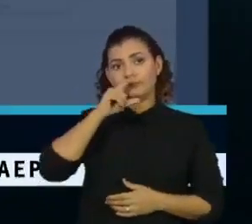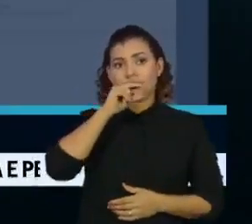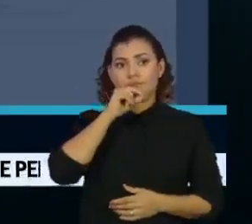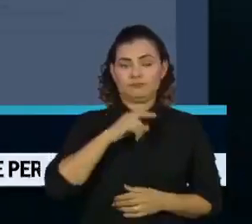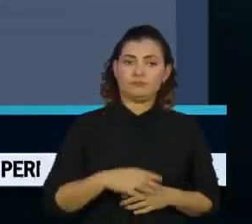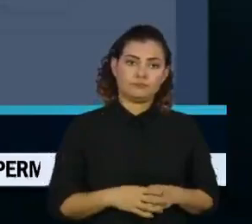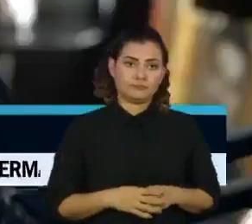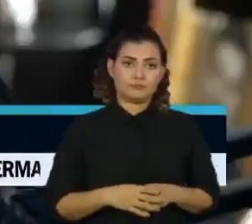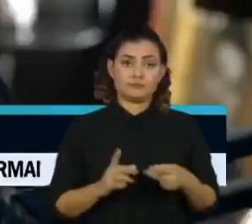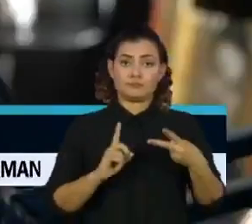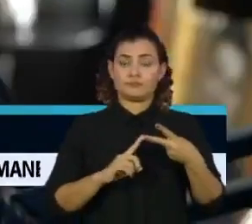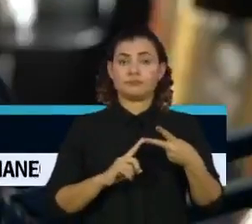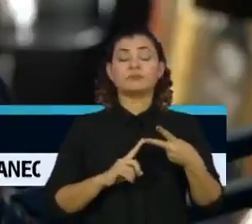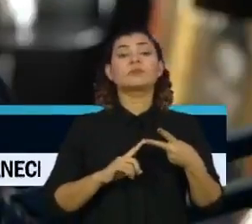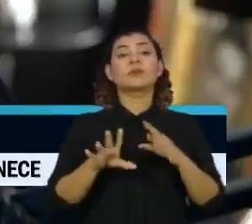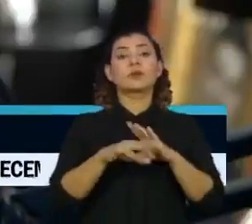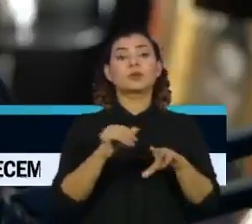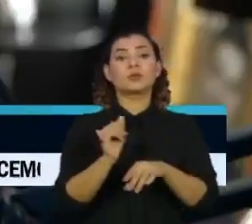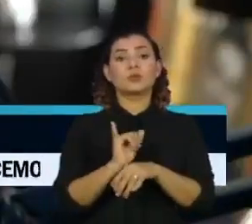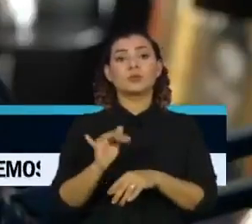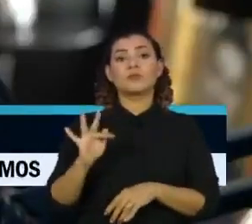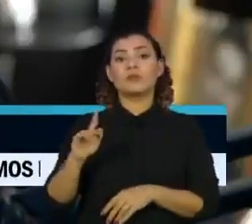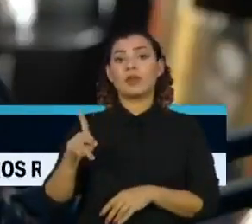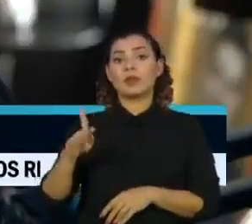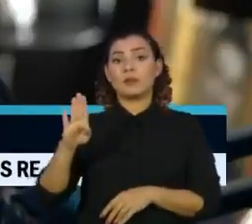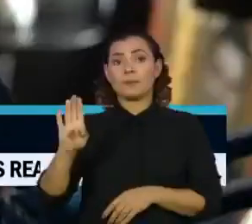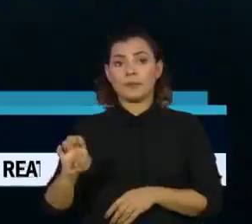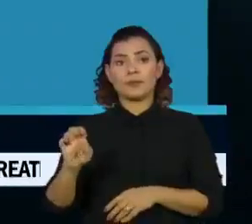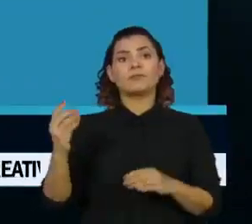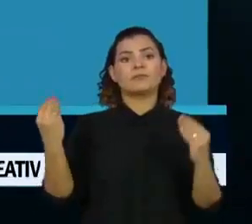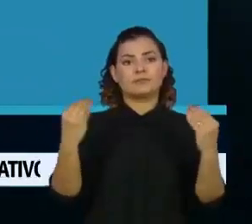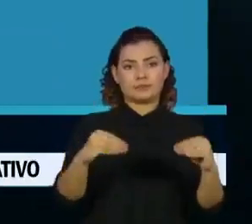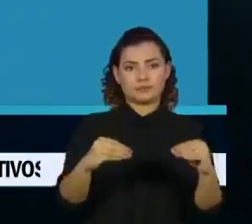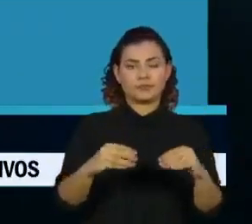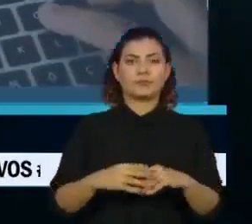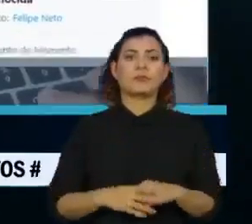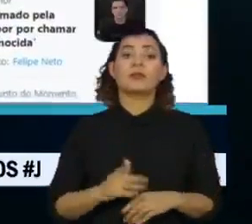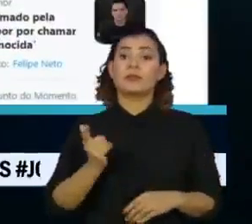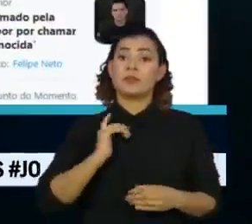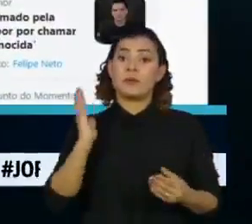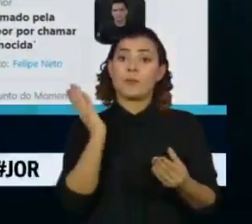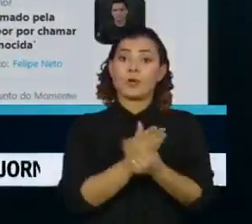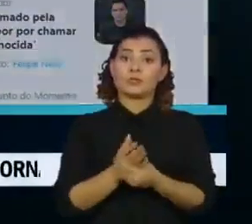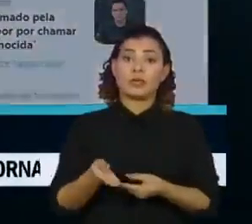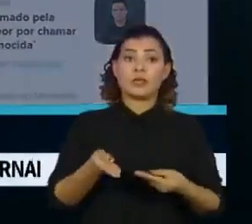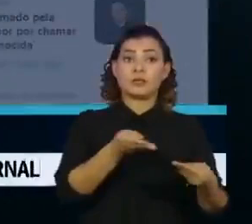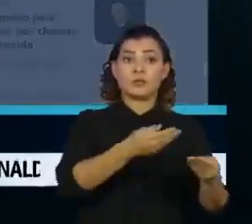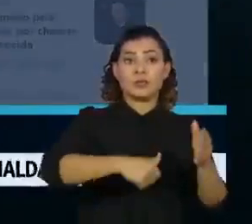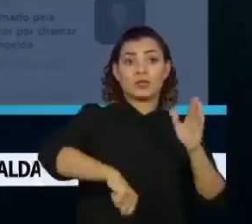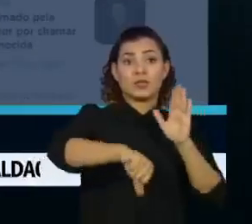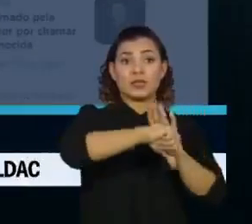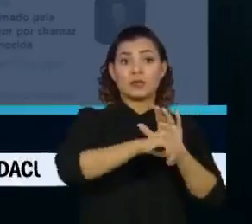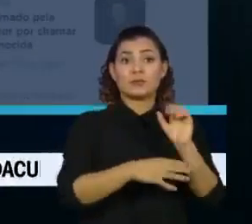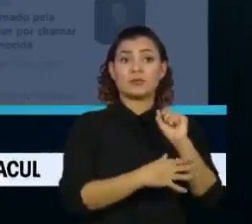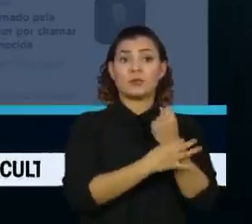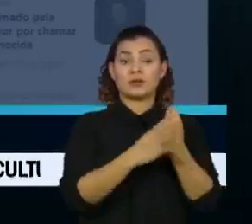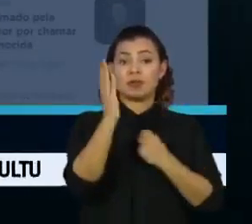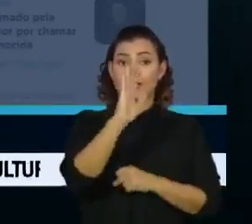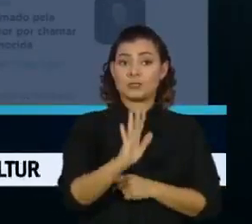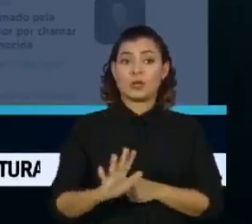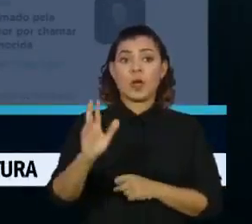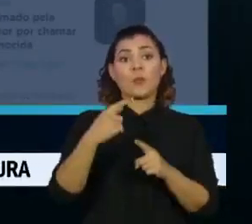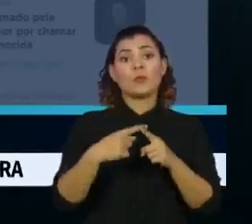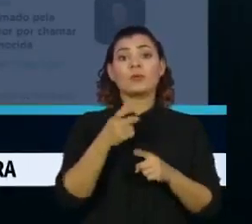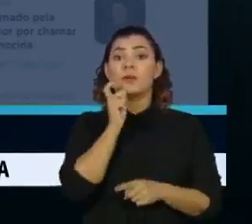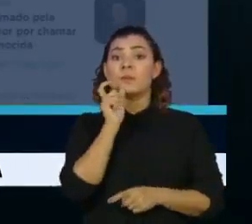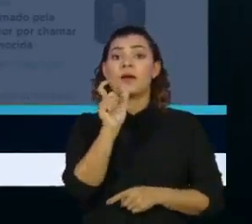Twitter, depois que o youtuber Felipe Neto usou o termo na rede. Ele foi intimado a depor por crime contra a Segurança Nacional, por ter